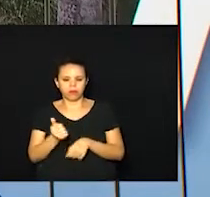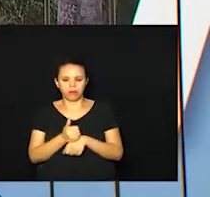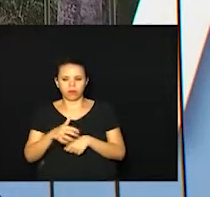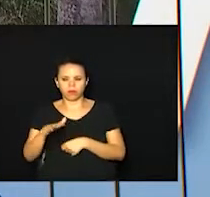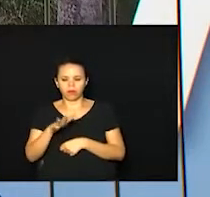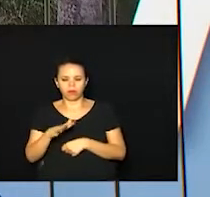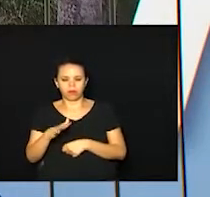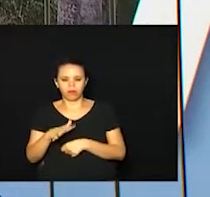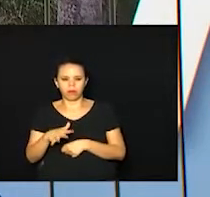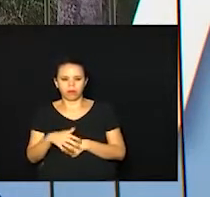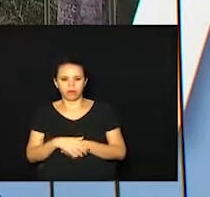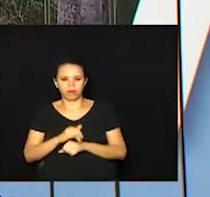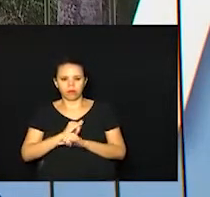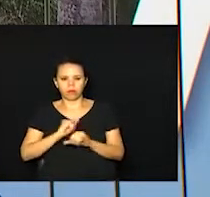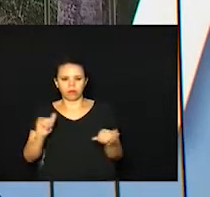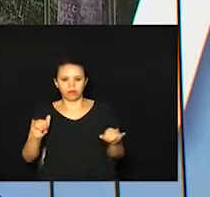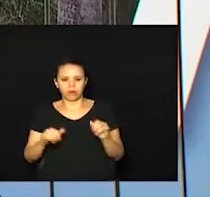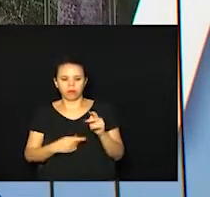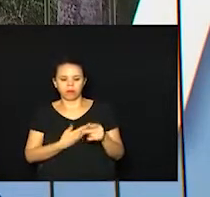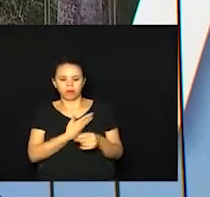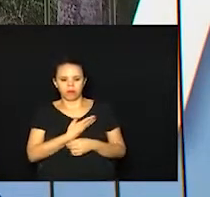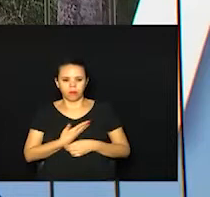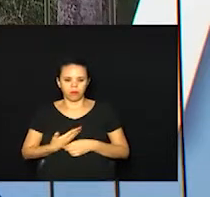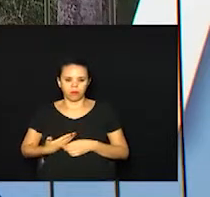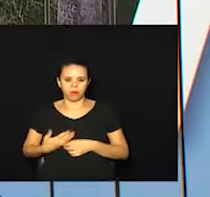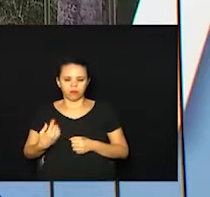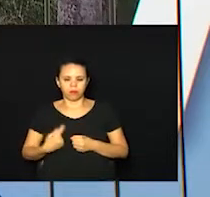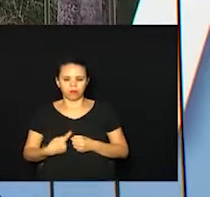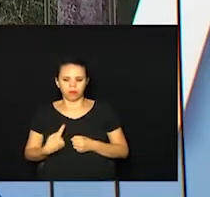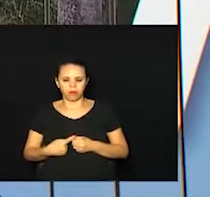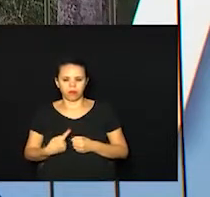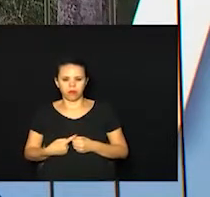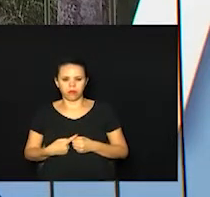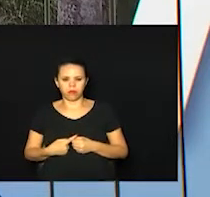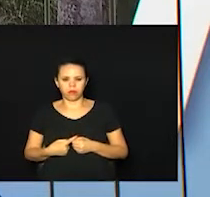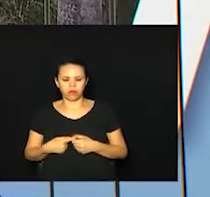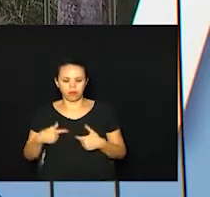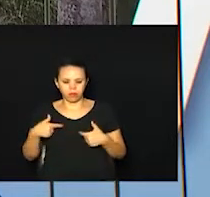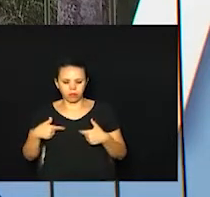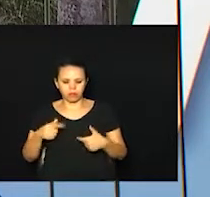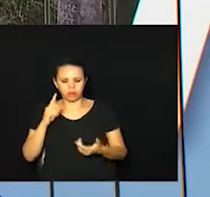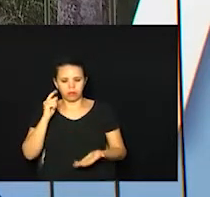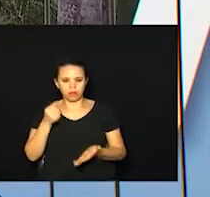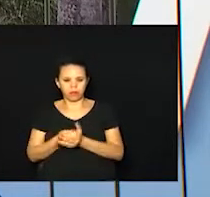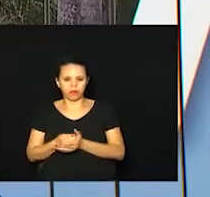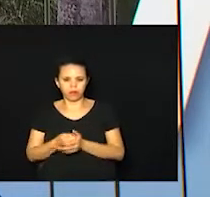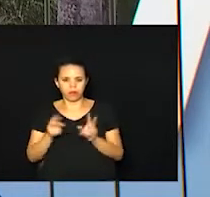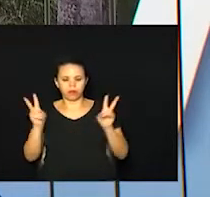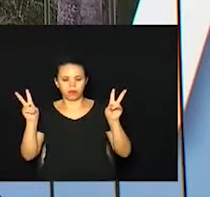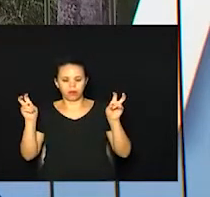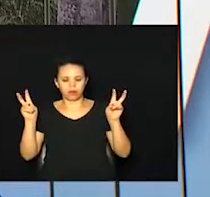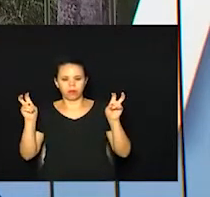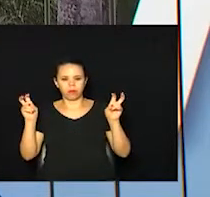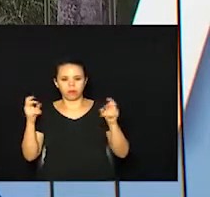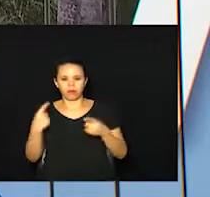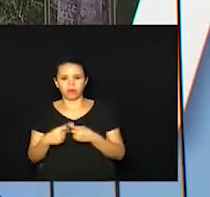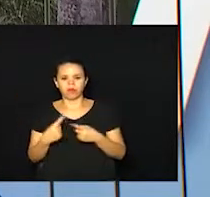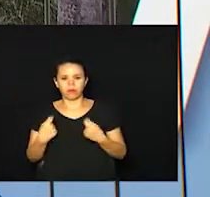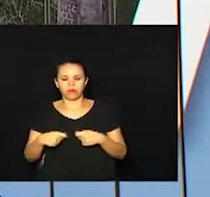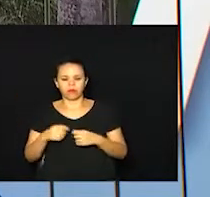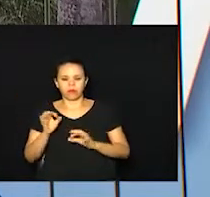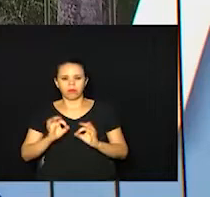demandavam e apelavam para que o poder público municipal tomasse uma decisão em relação a isso, porque demanda